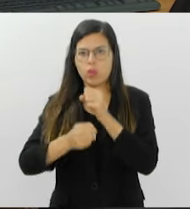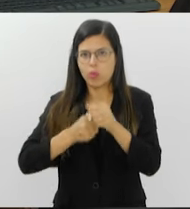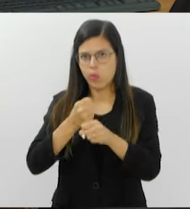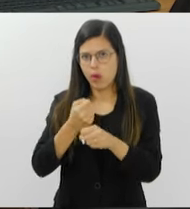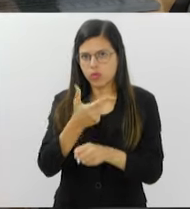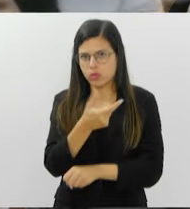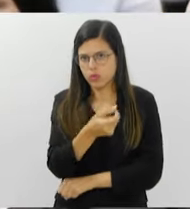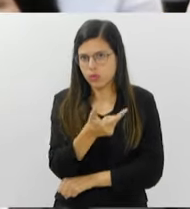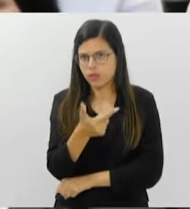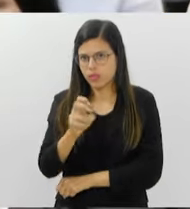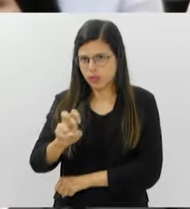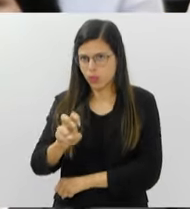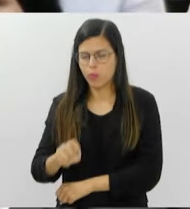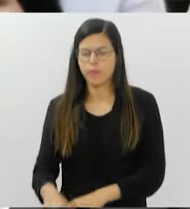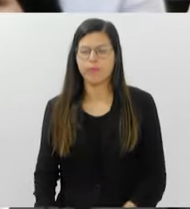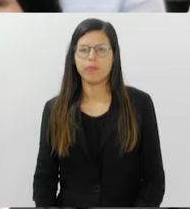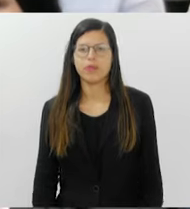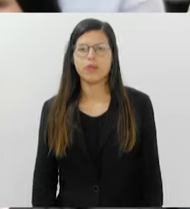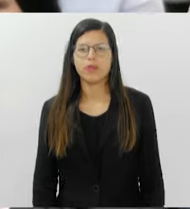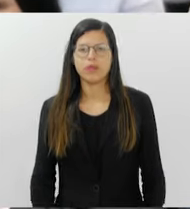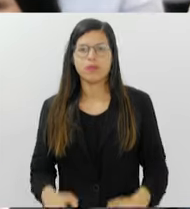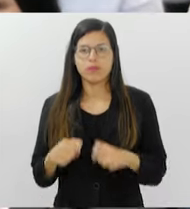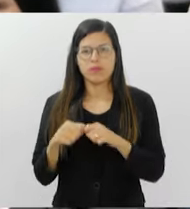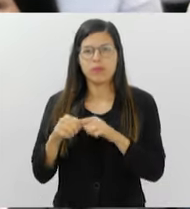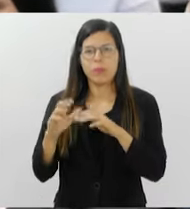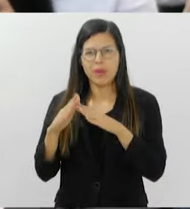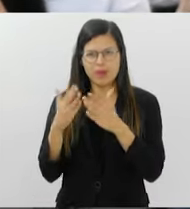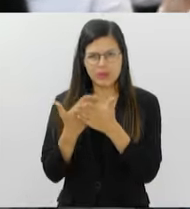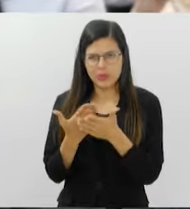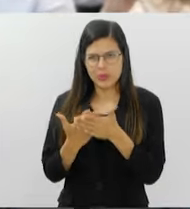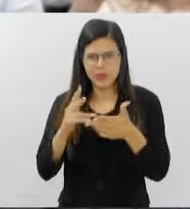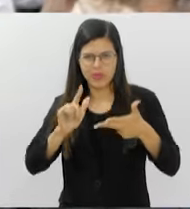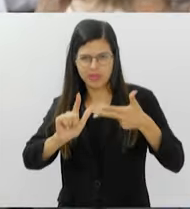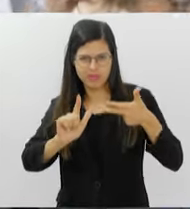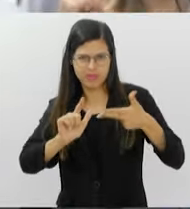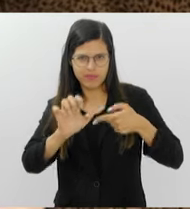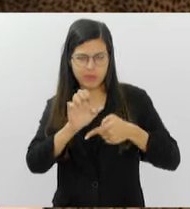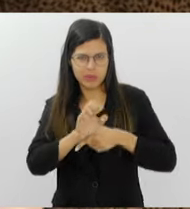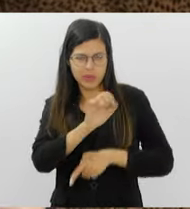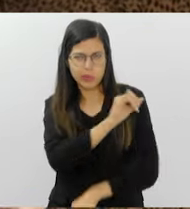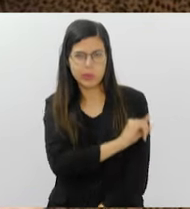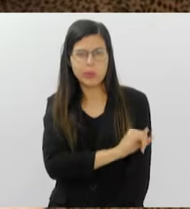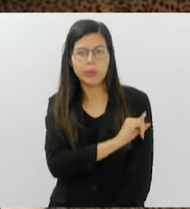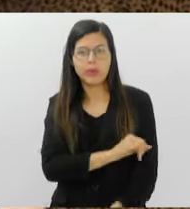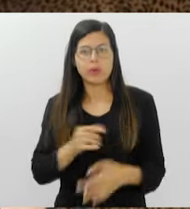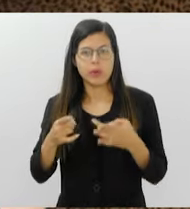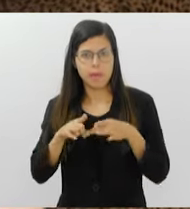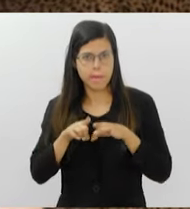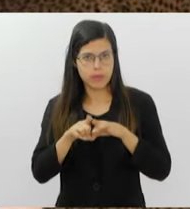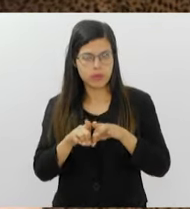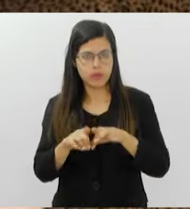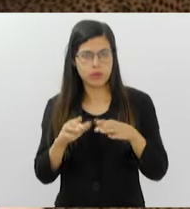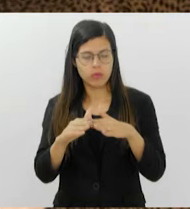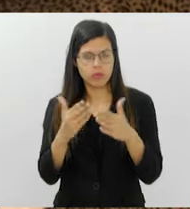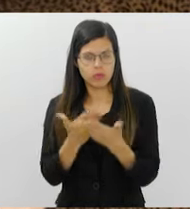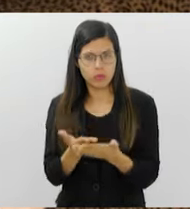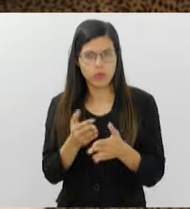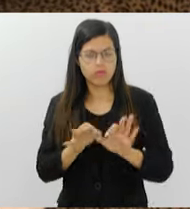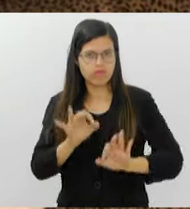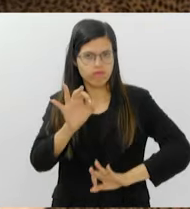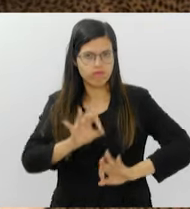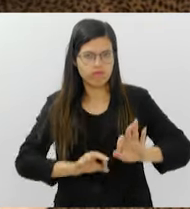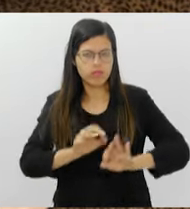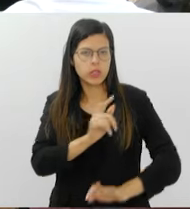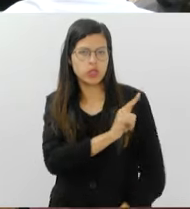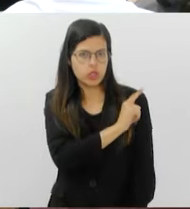2025. Promovido pela Escola do Legislativo do Estado do Rio de Janeiro, em parceria com a Escola de Planejamento e Gestão